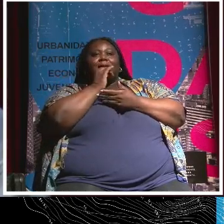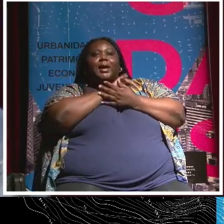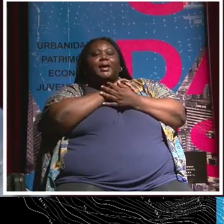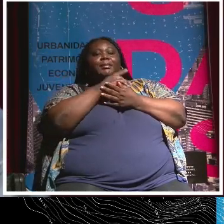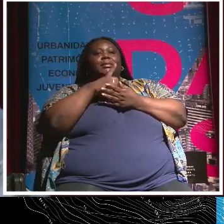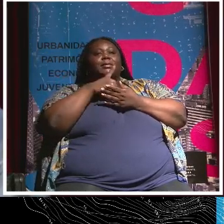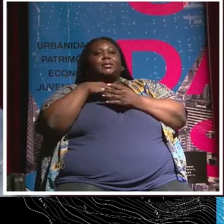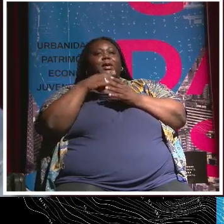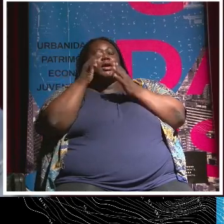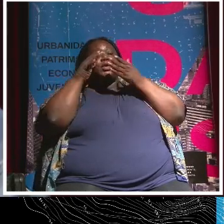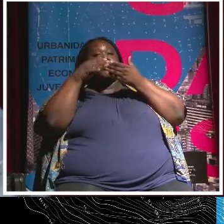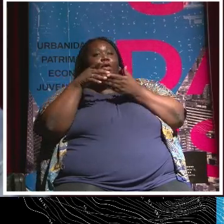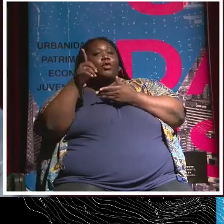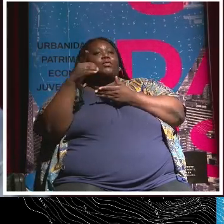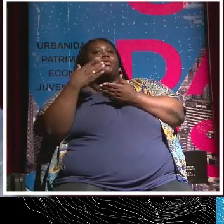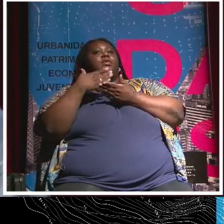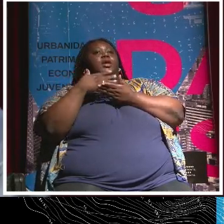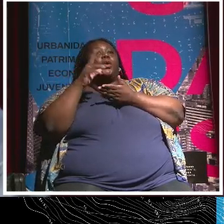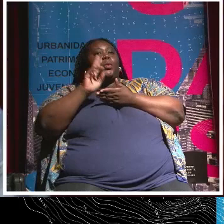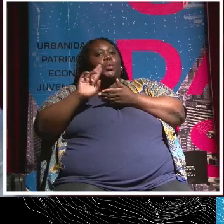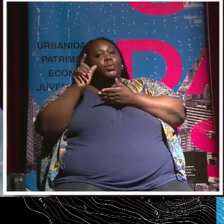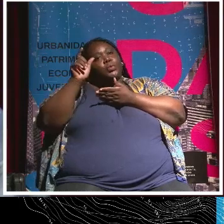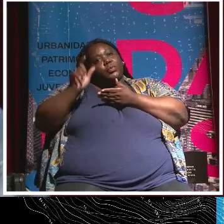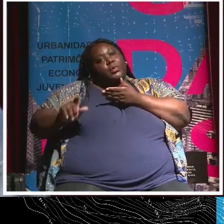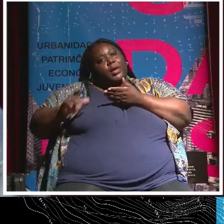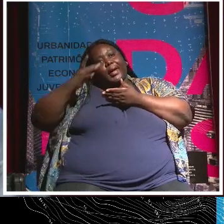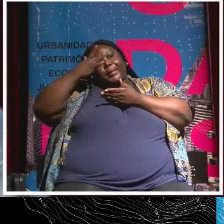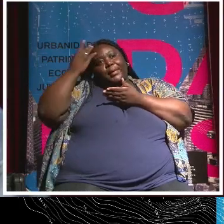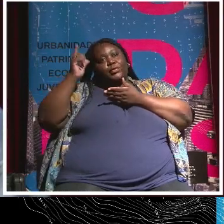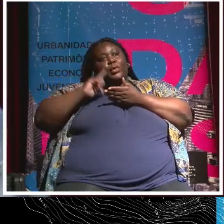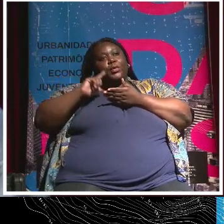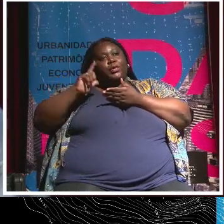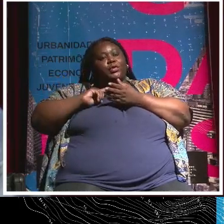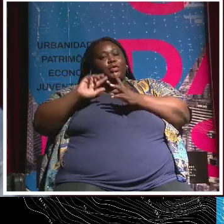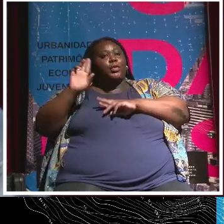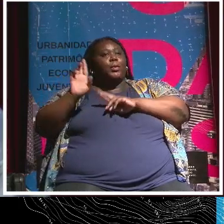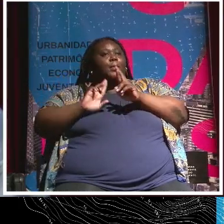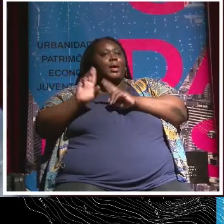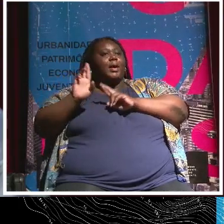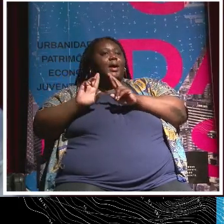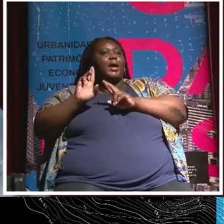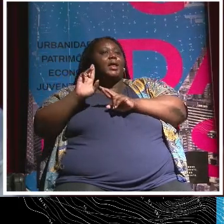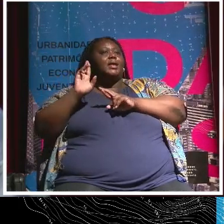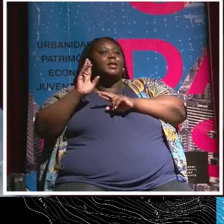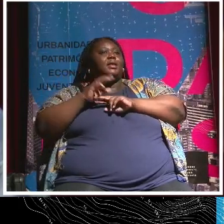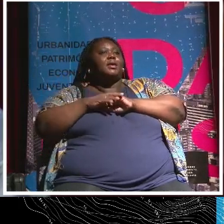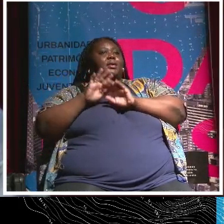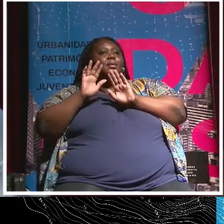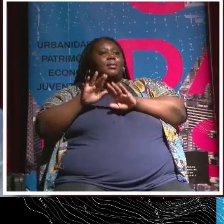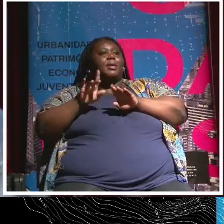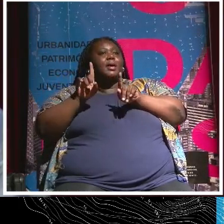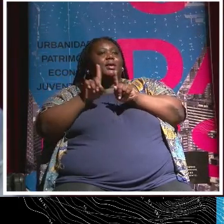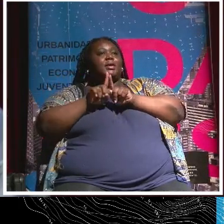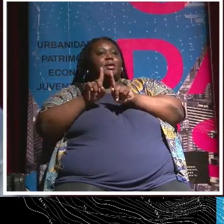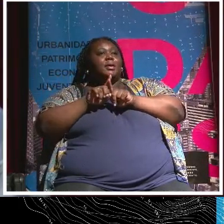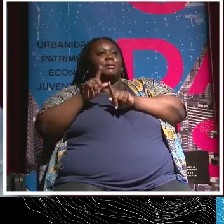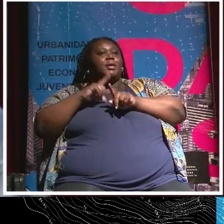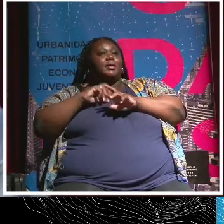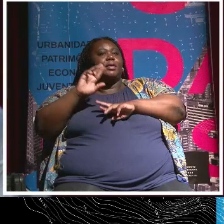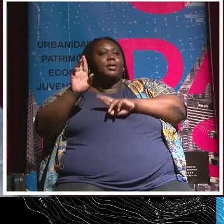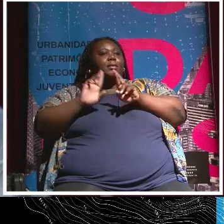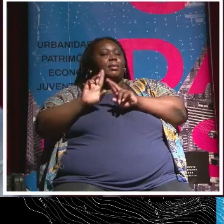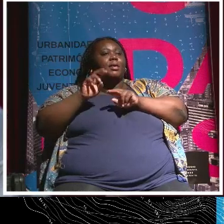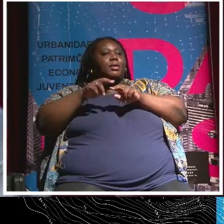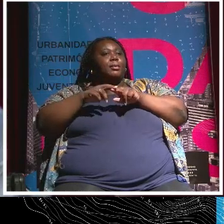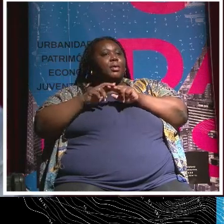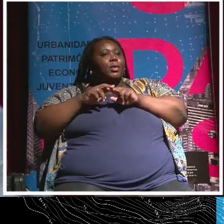lógica que você parte de um indivíduo que tinha uma relação de produção, mas que estabelece uma relação através